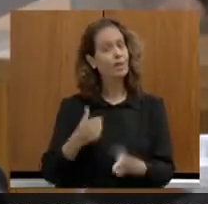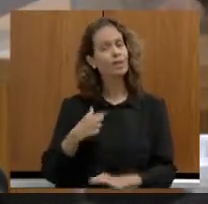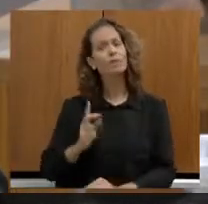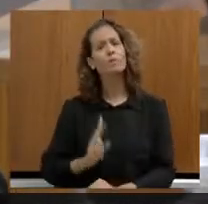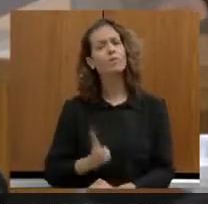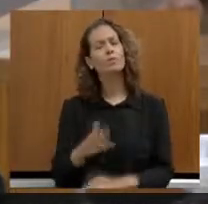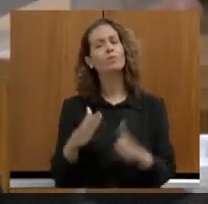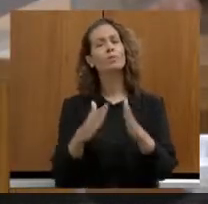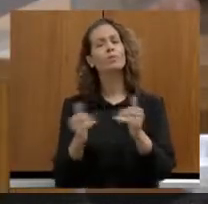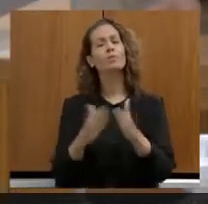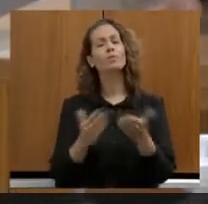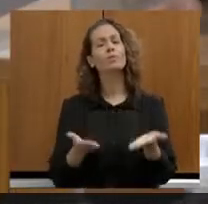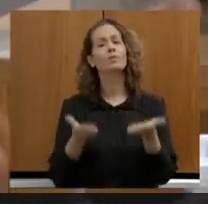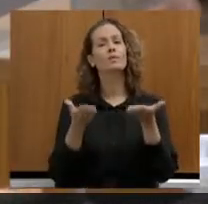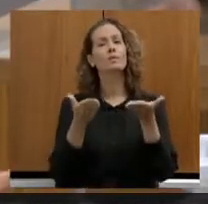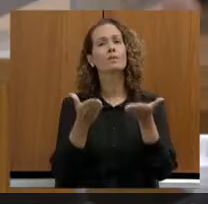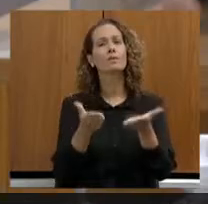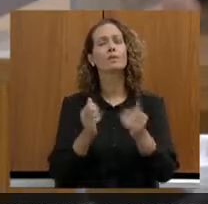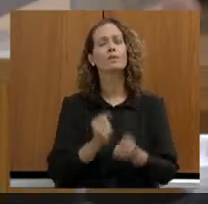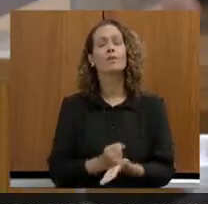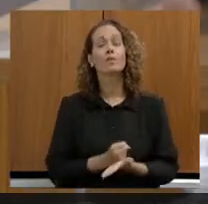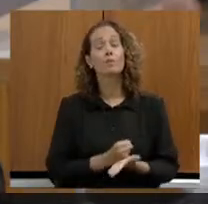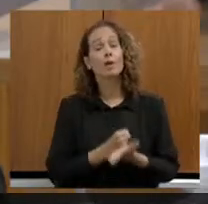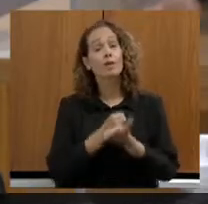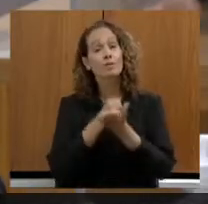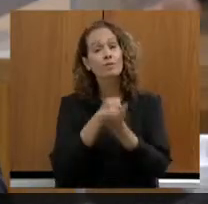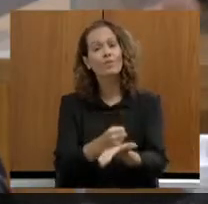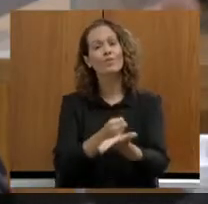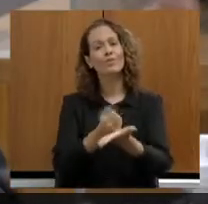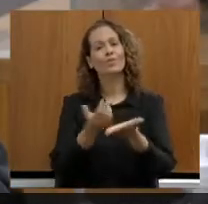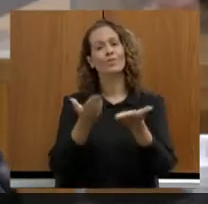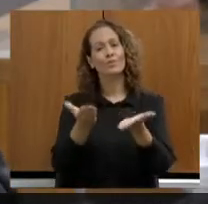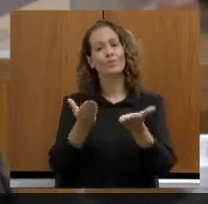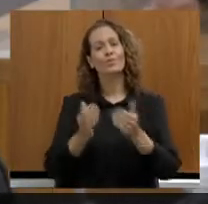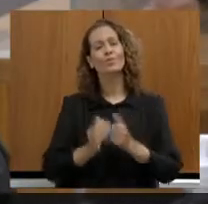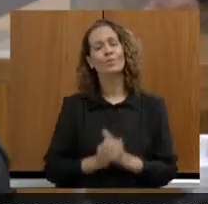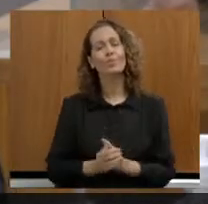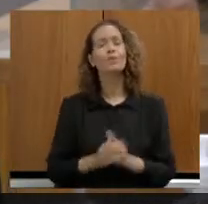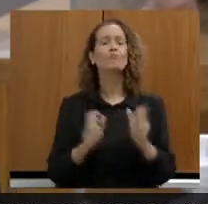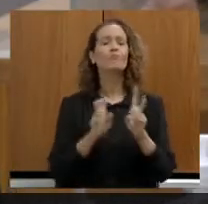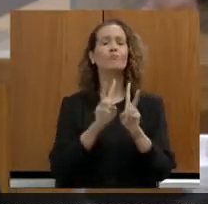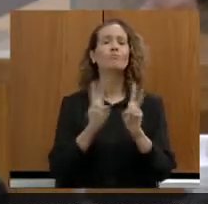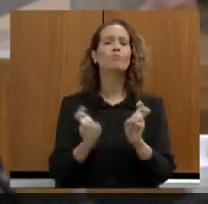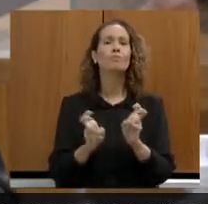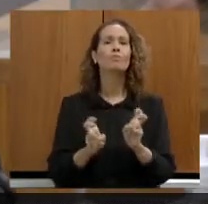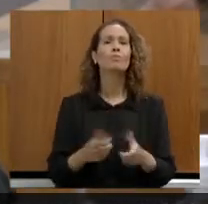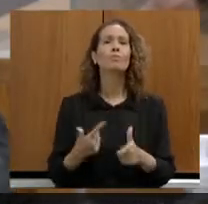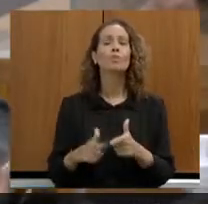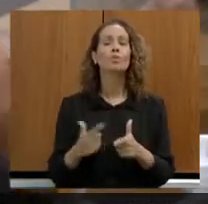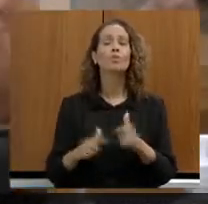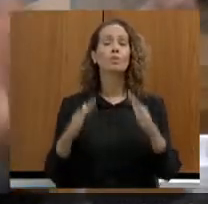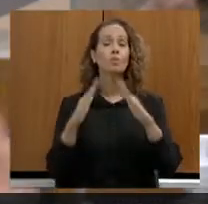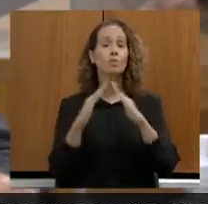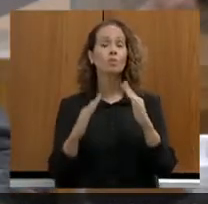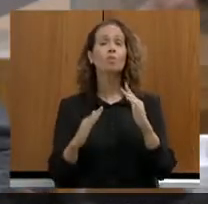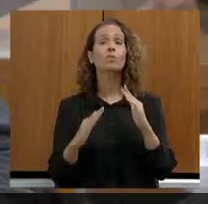continuo solicitando a senhora o entende ajuda da senhora na questão do Colégio Tiradentes em Araxá que já foi feito o